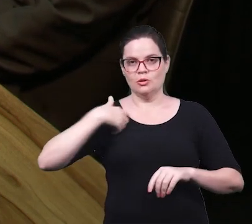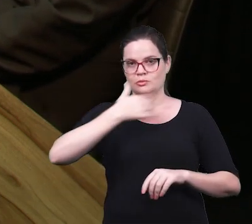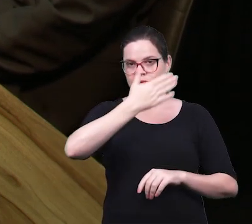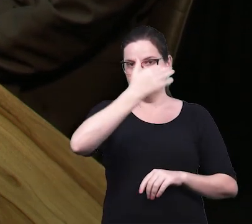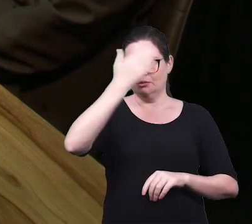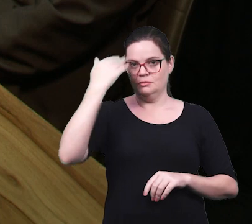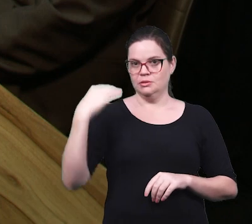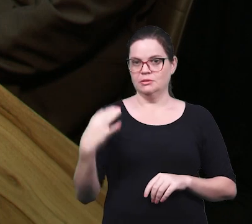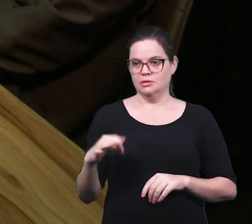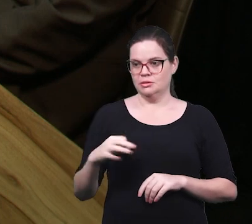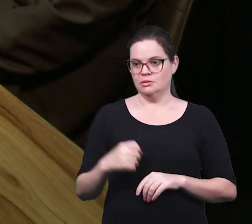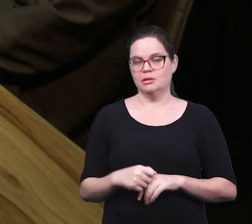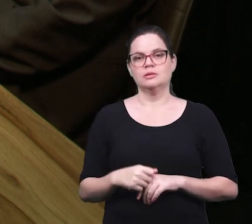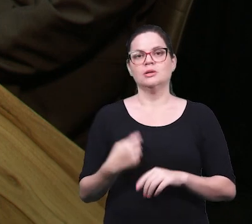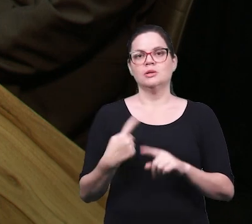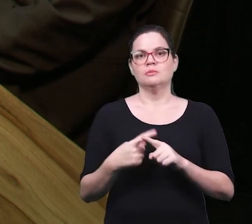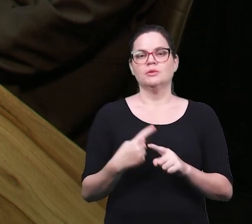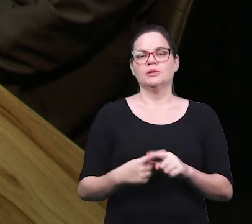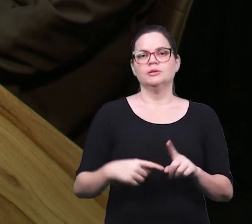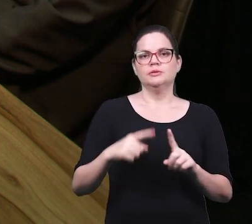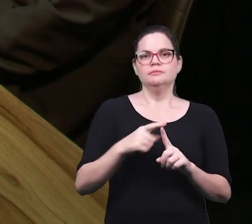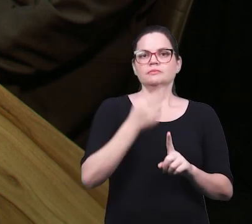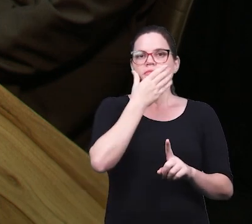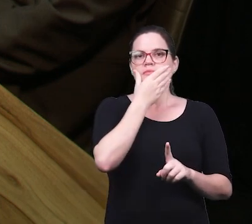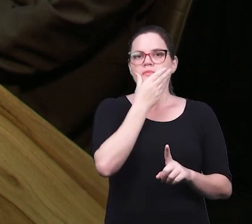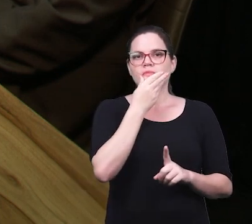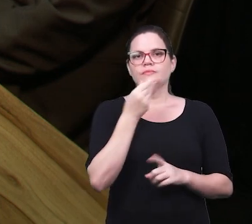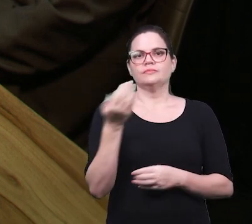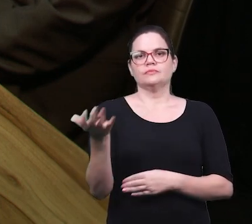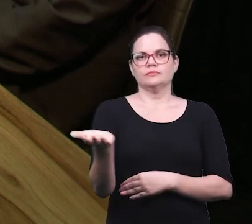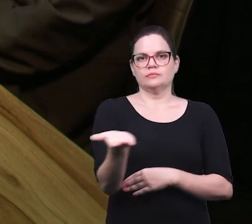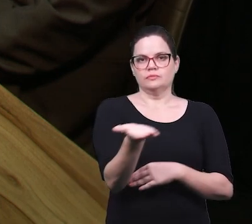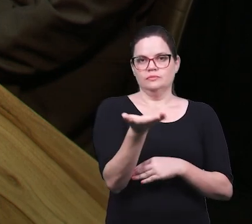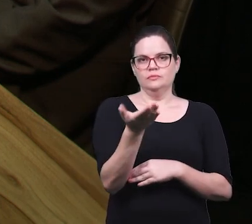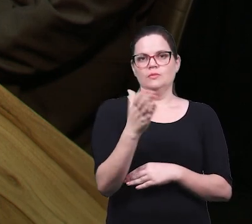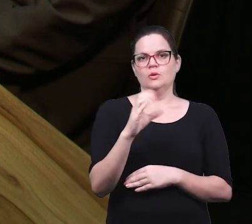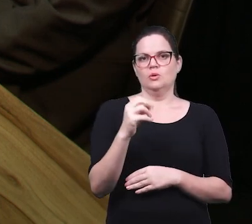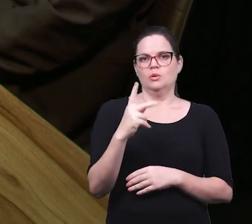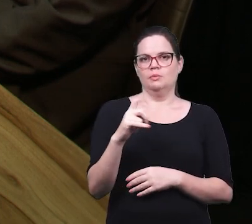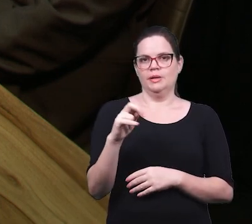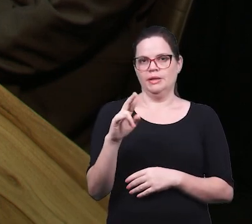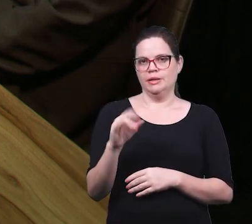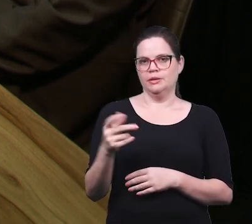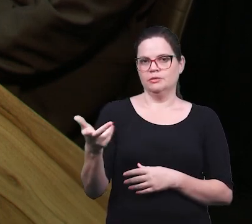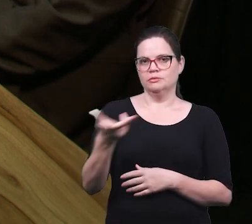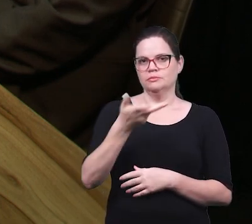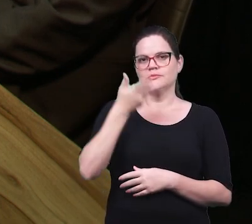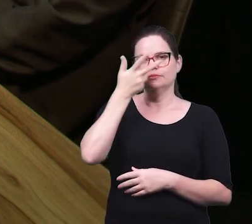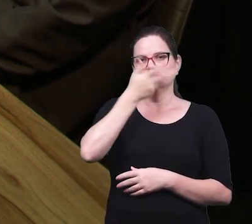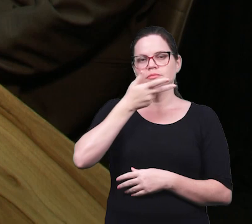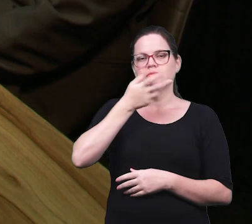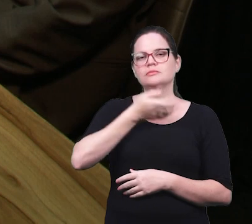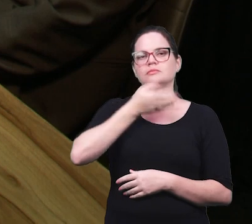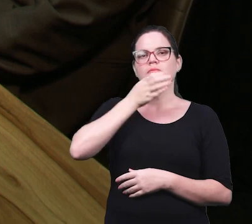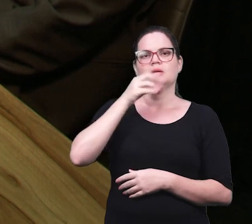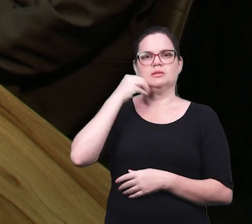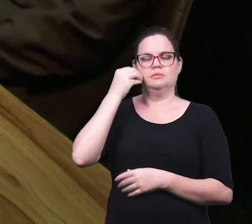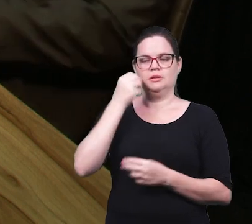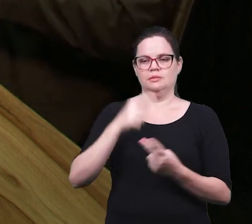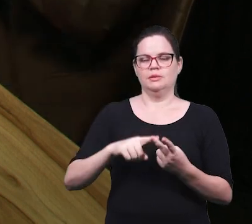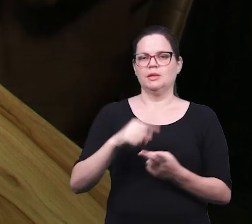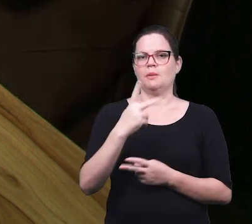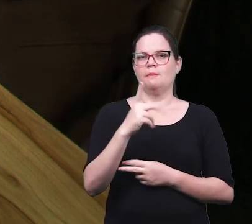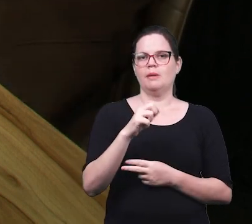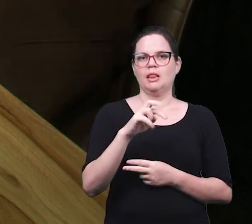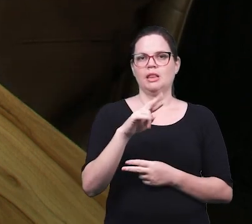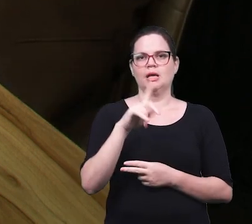de José. Copeiro e o padeiro chegam a José, que estavam também presos ali, junto com José,